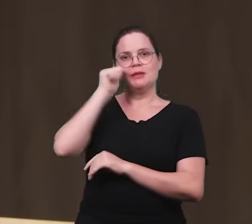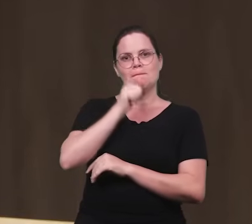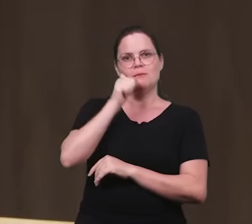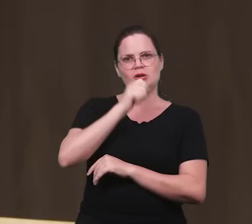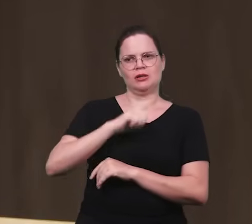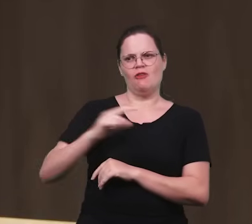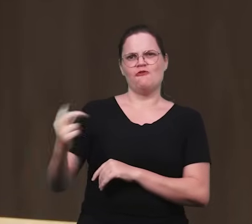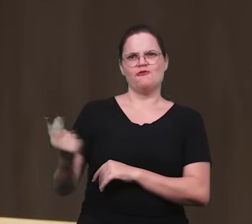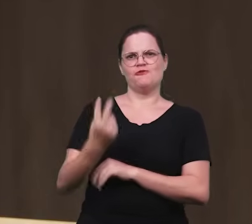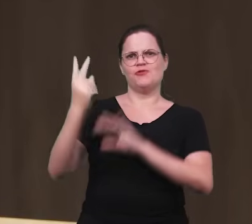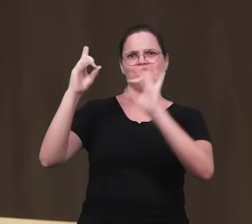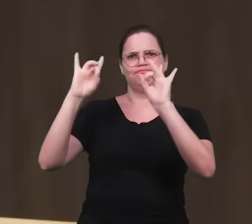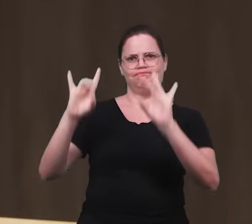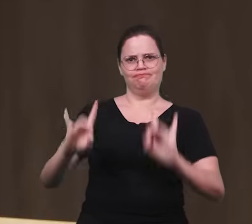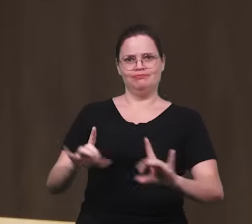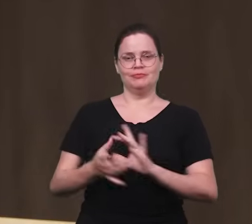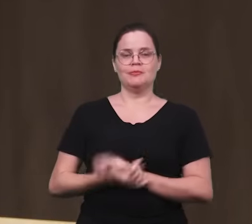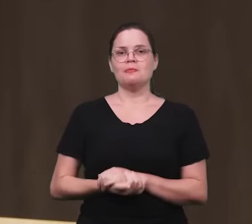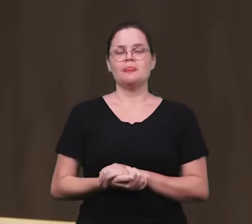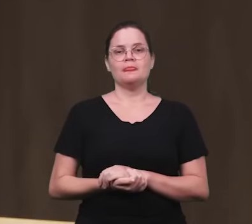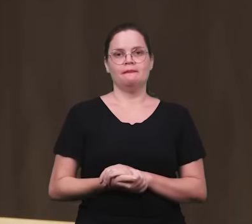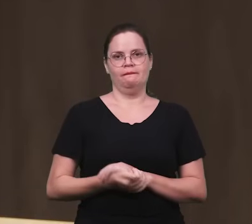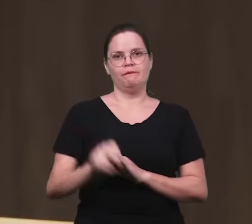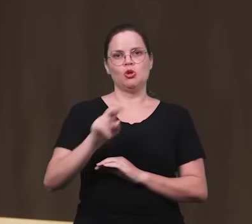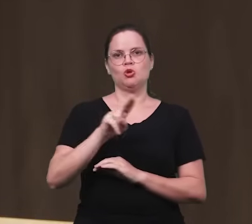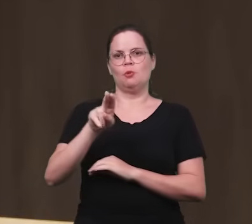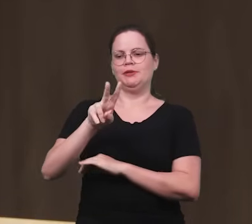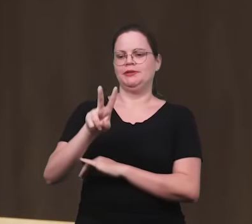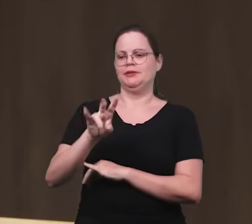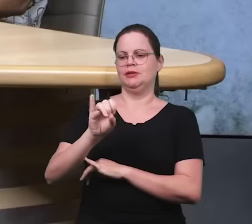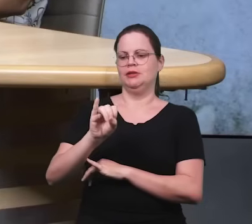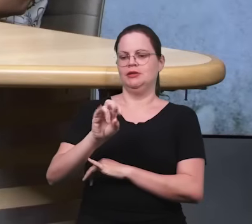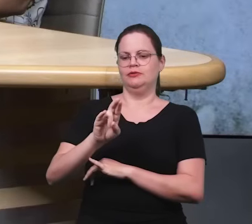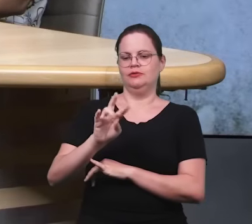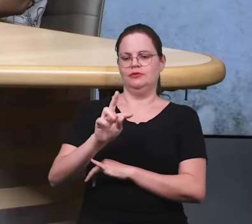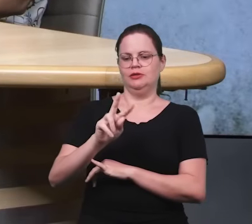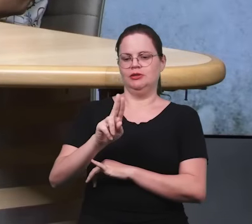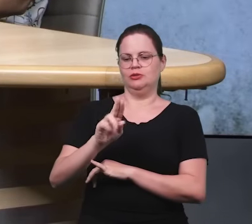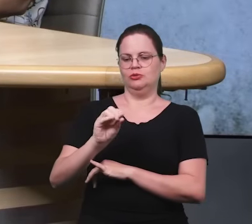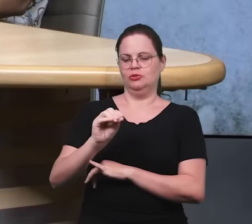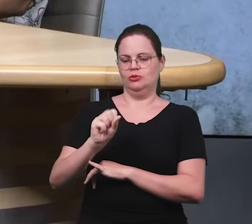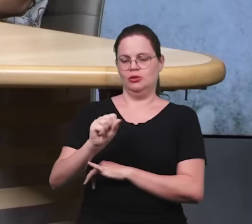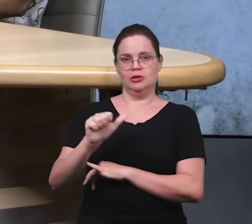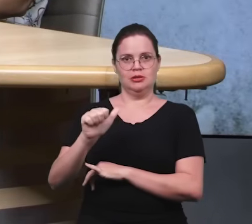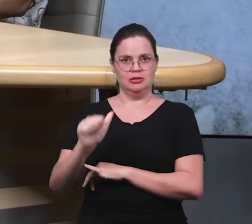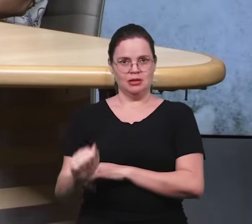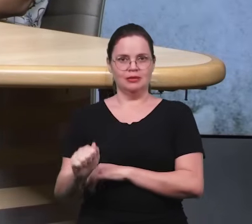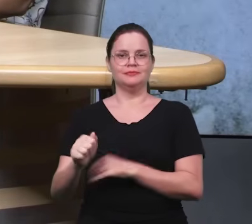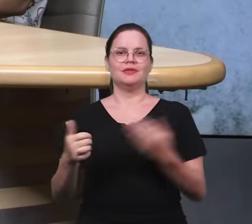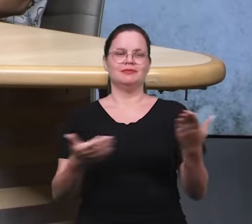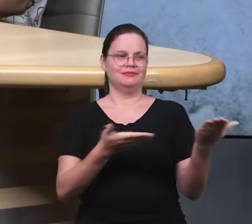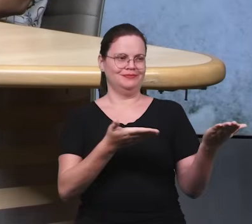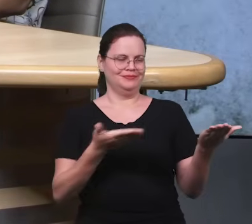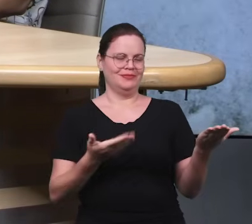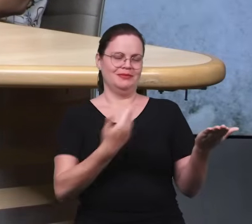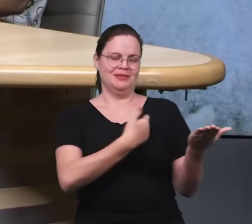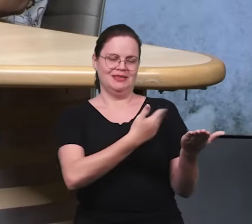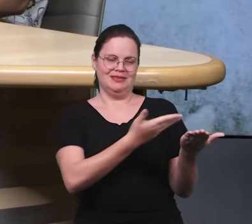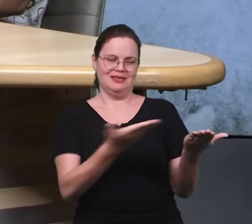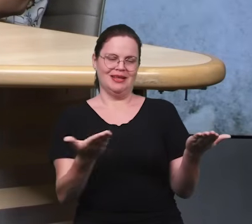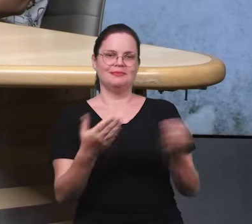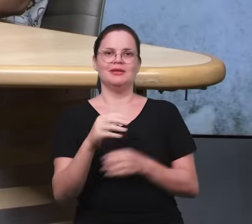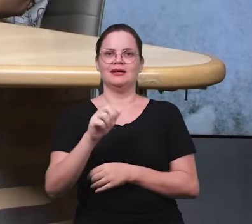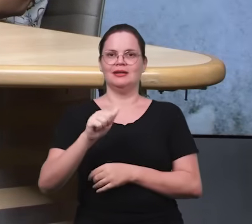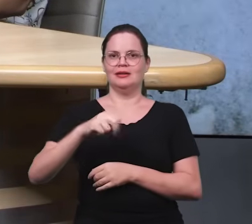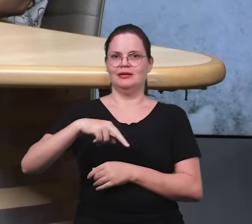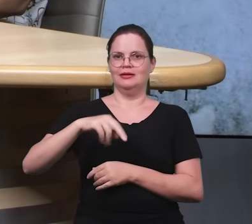virtuosa. E para conversar comigo, eu vou chamar aqui as minhas queridas Andréia e Eveline. A paz do Senhor, Andréia.